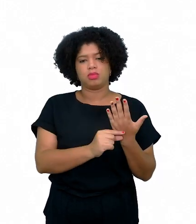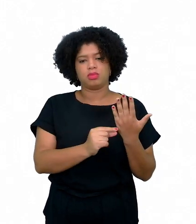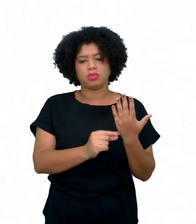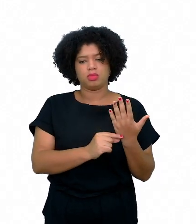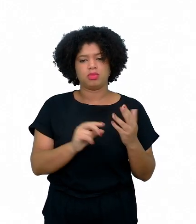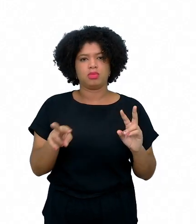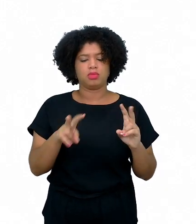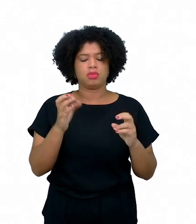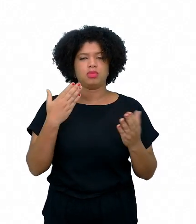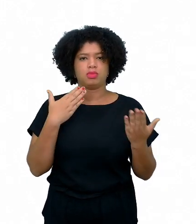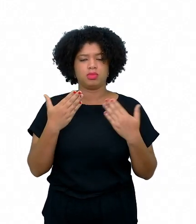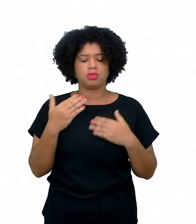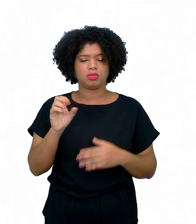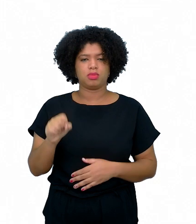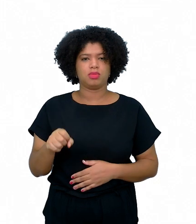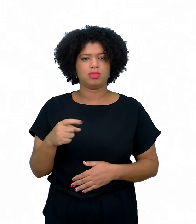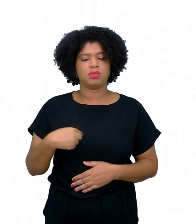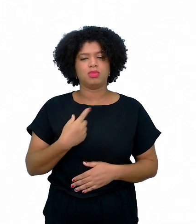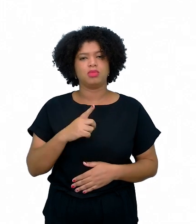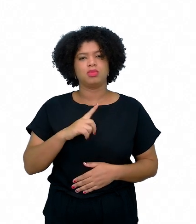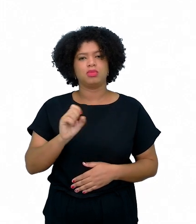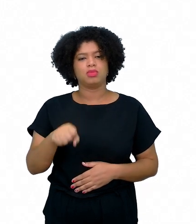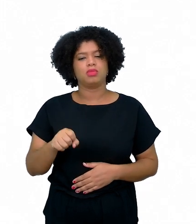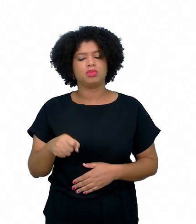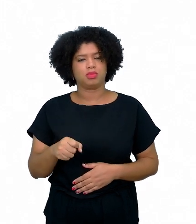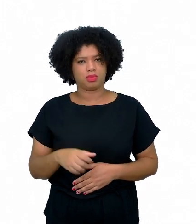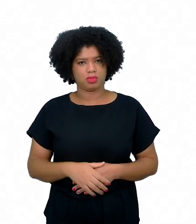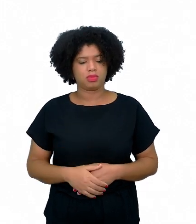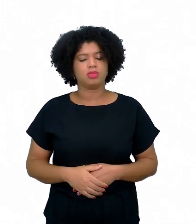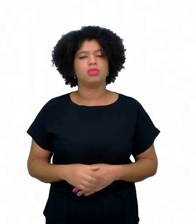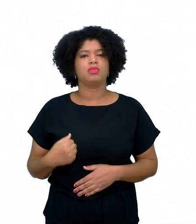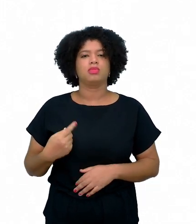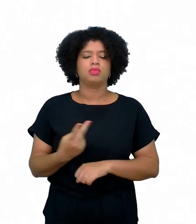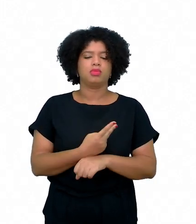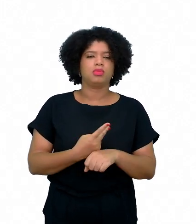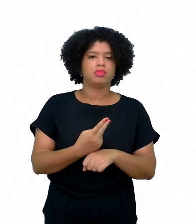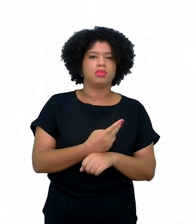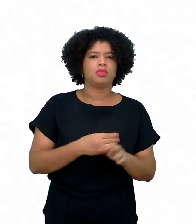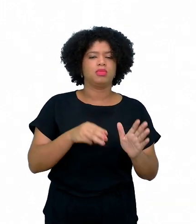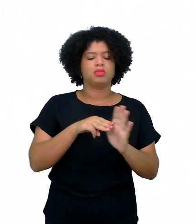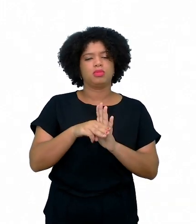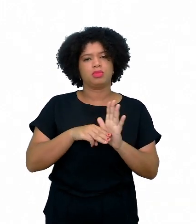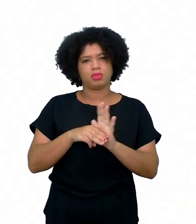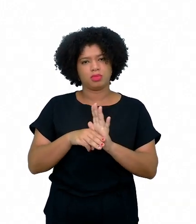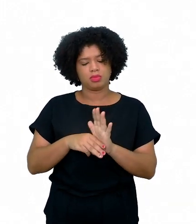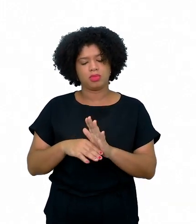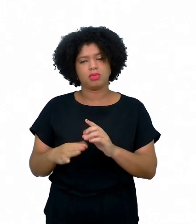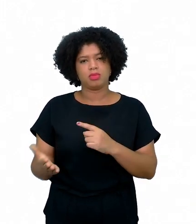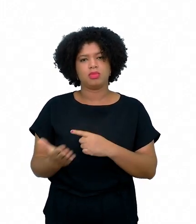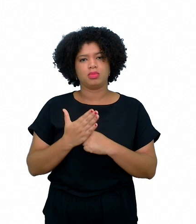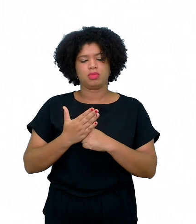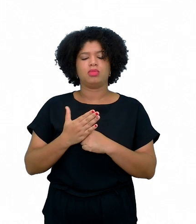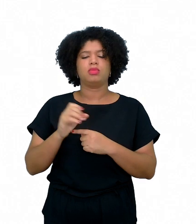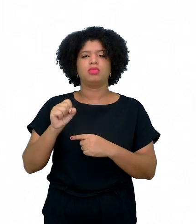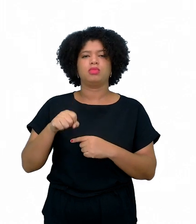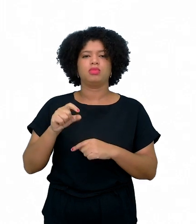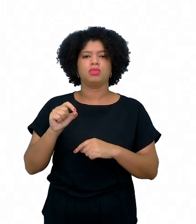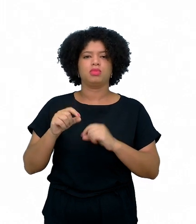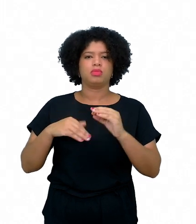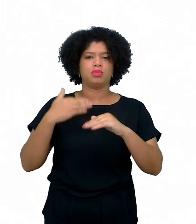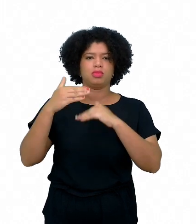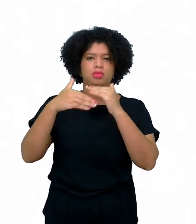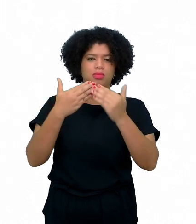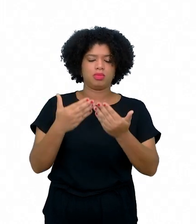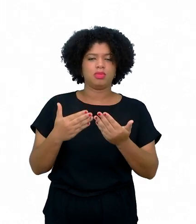Então, nós temos que buscar metodologias que nos ajudem para o desenvolvimento